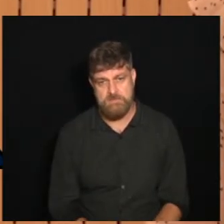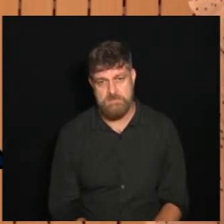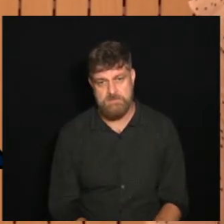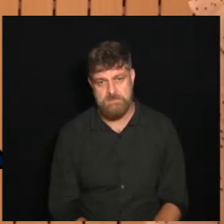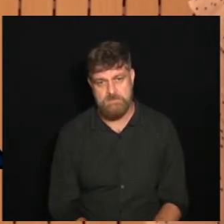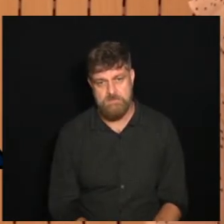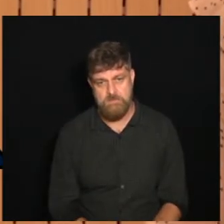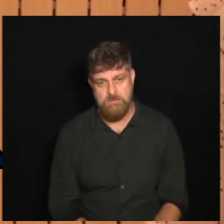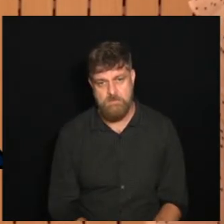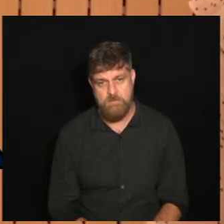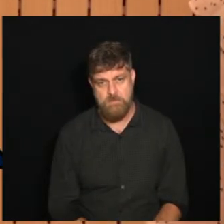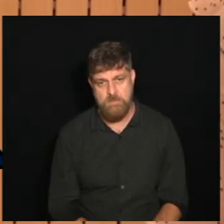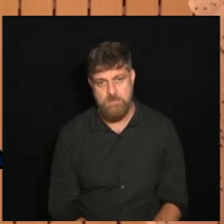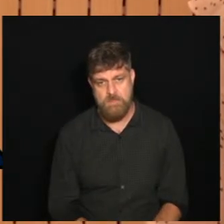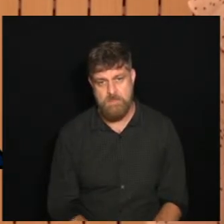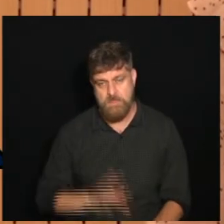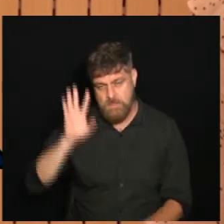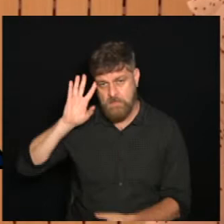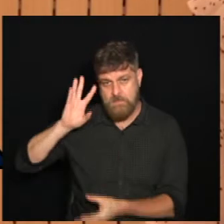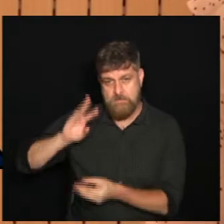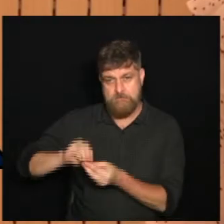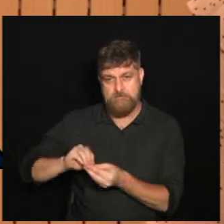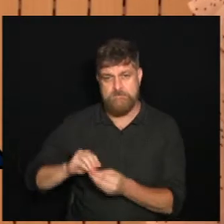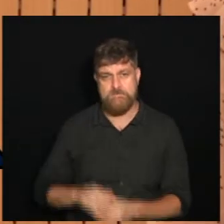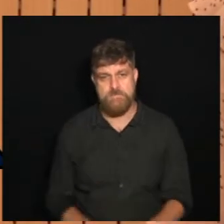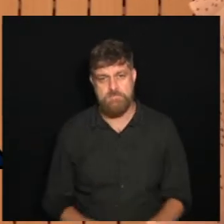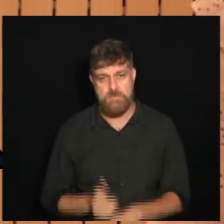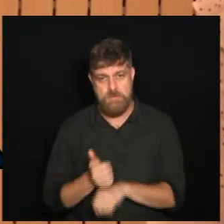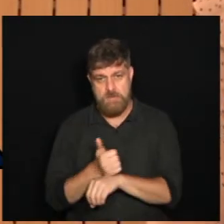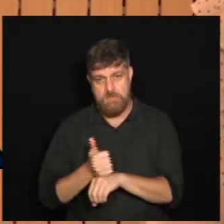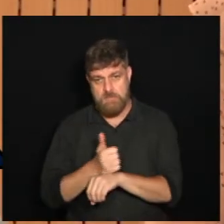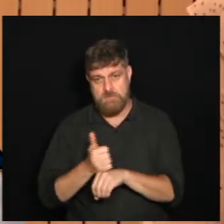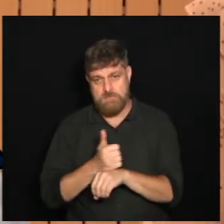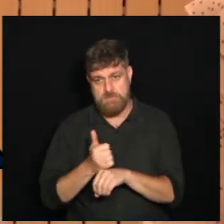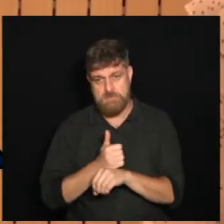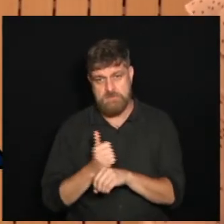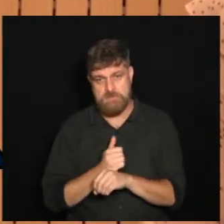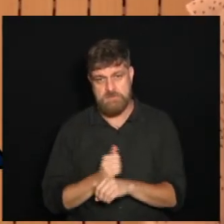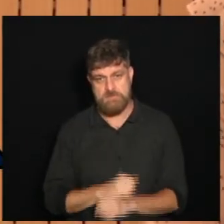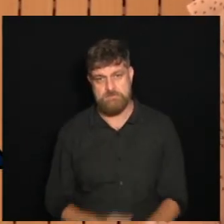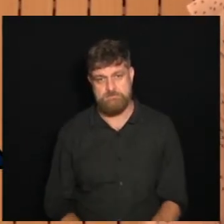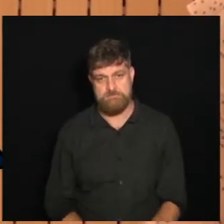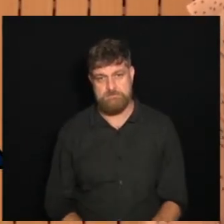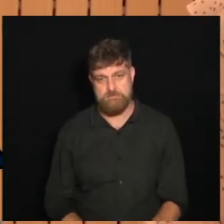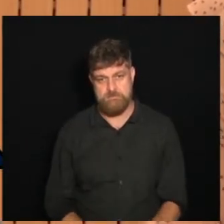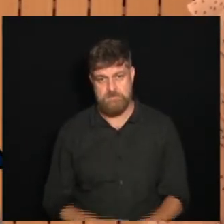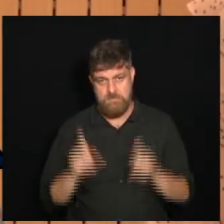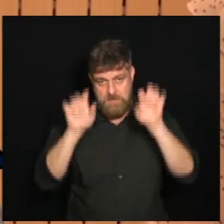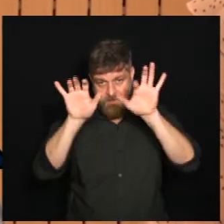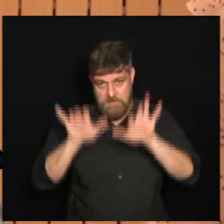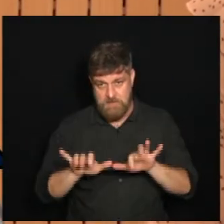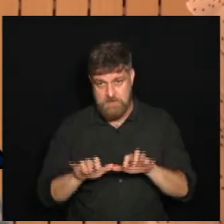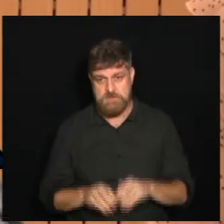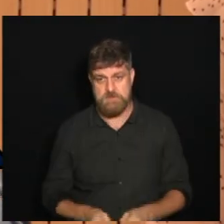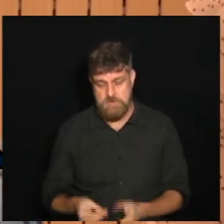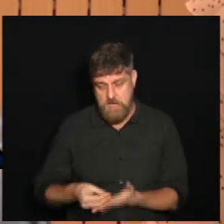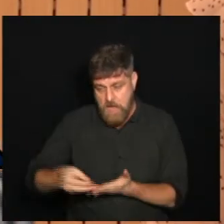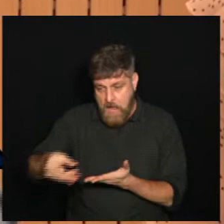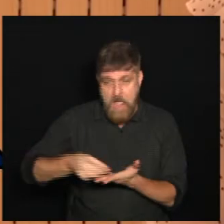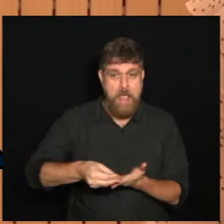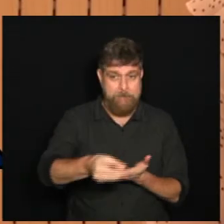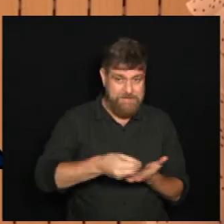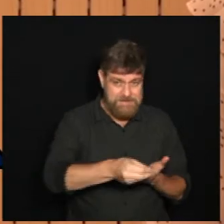essas conclusões que os nossos técnicos de informática realizaram, inclusive repassando já para os